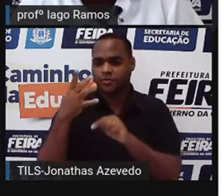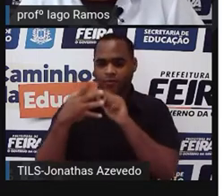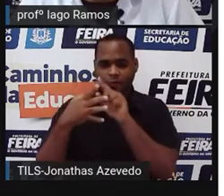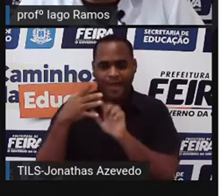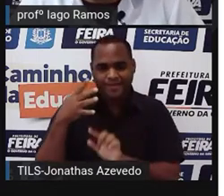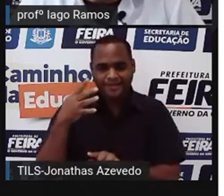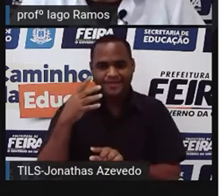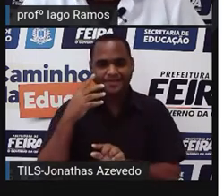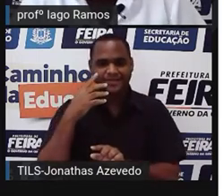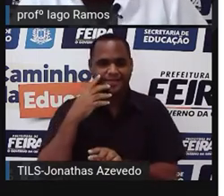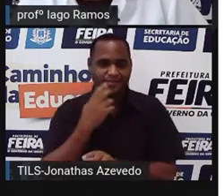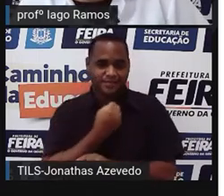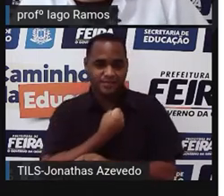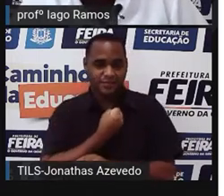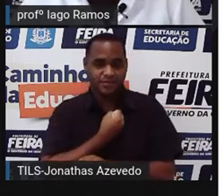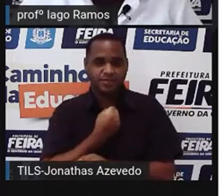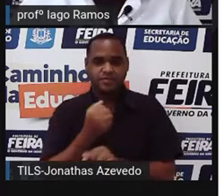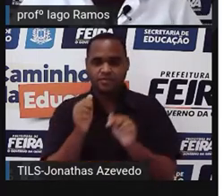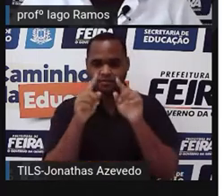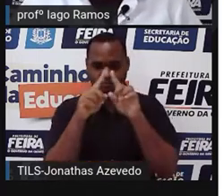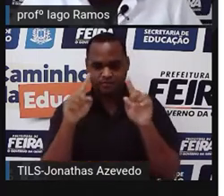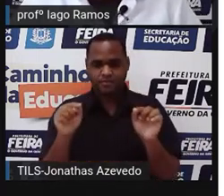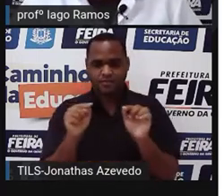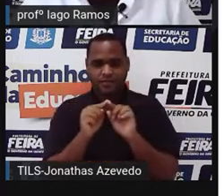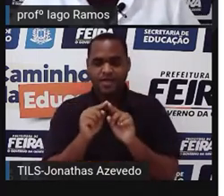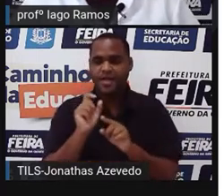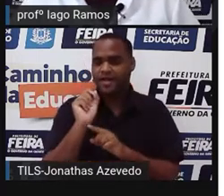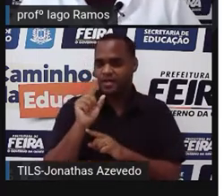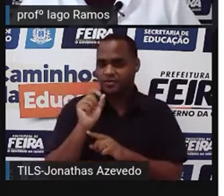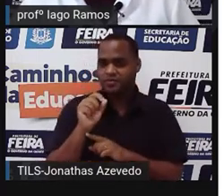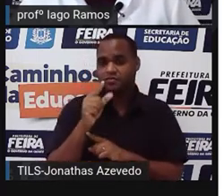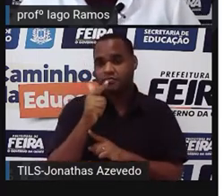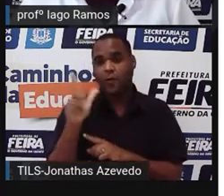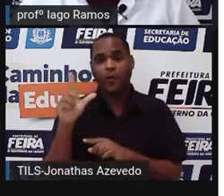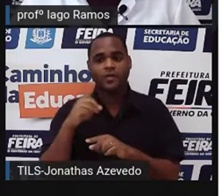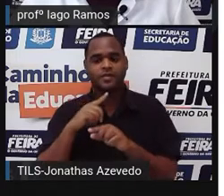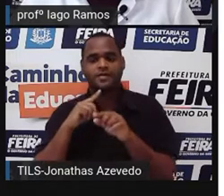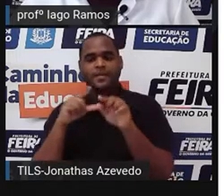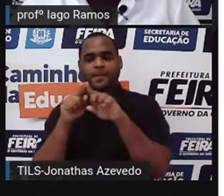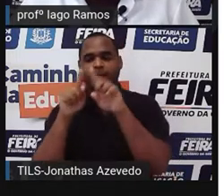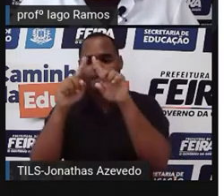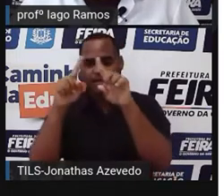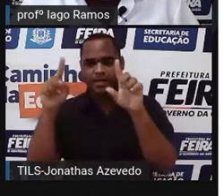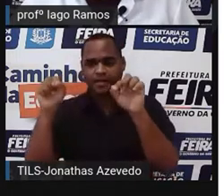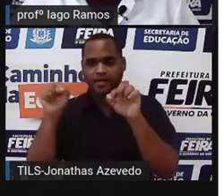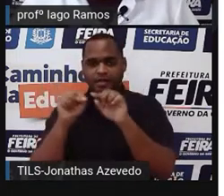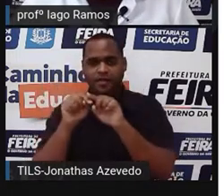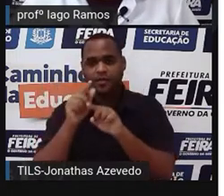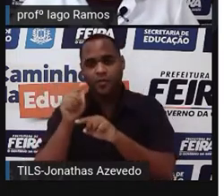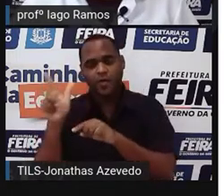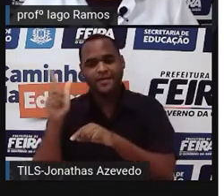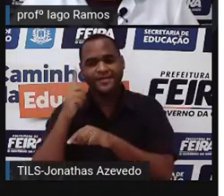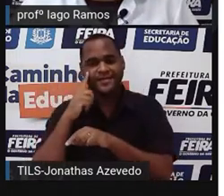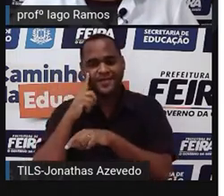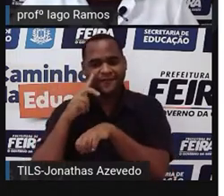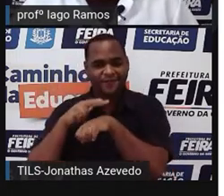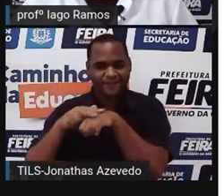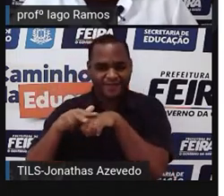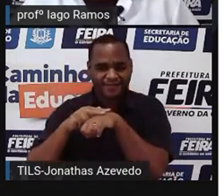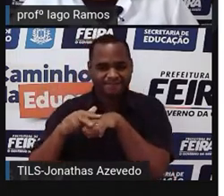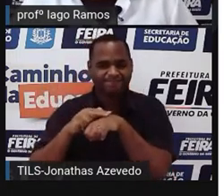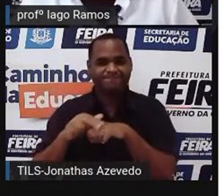cor azul. E tem um quadrado, né, com lados medindo 5 na cor